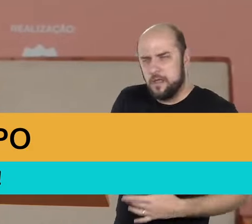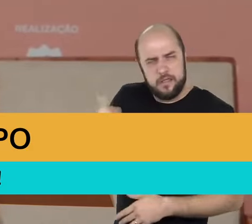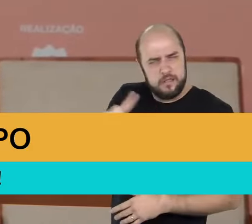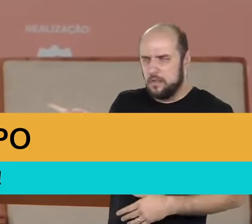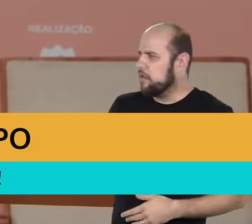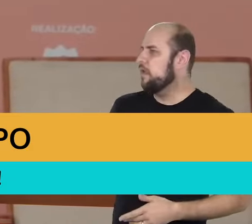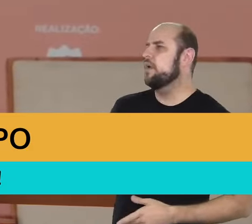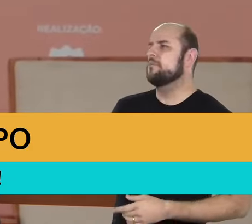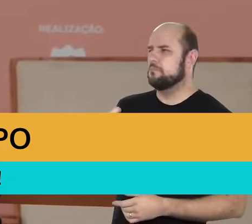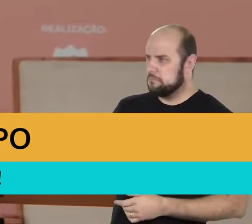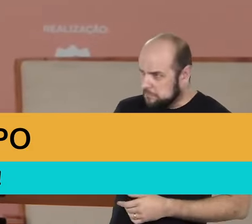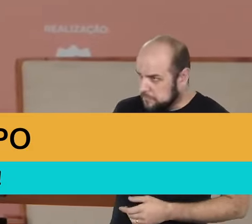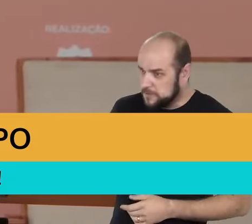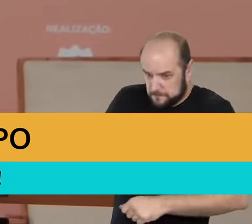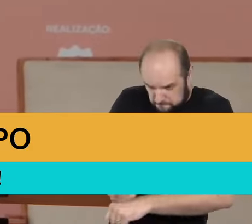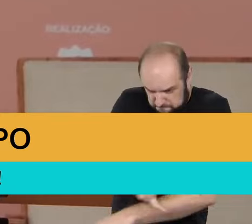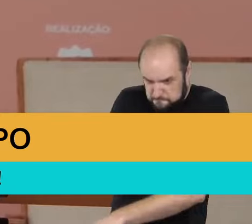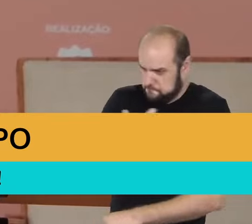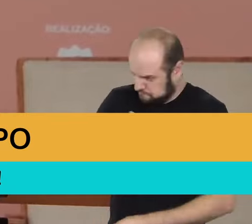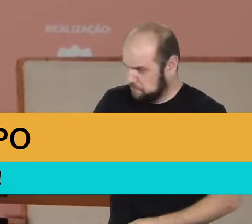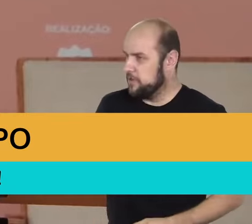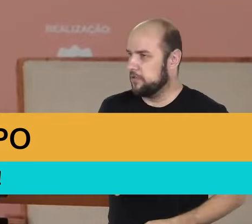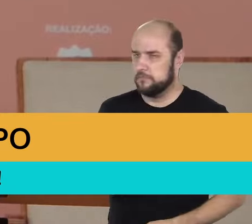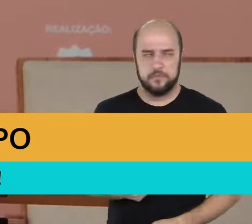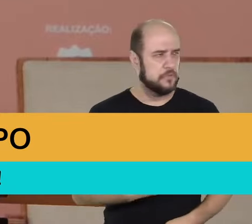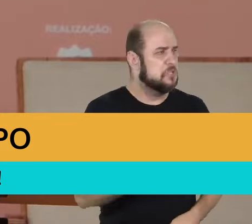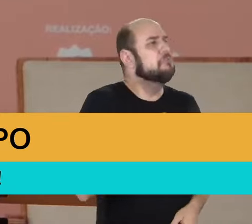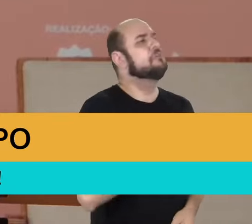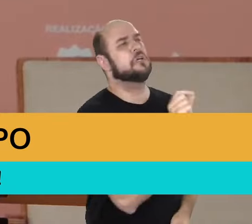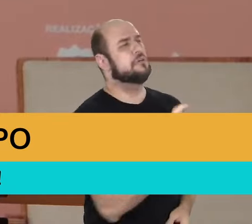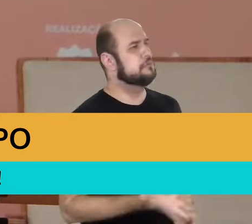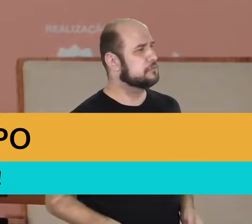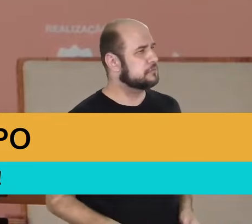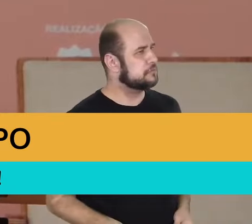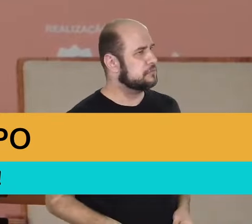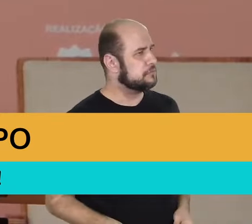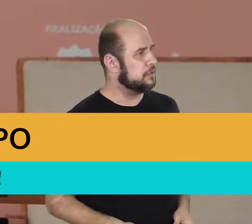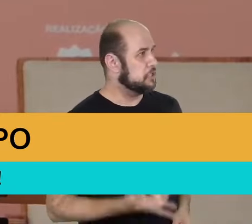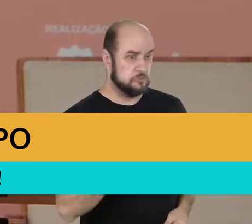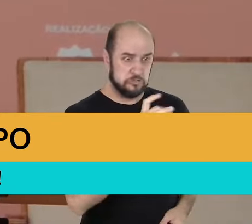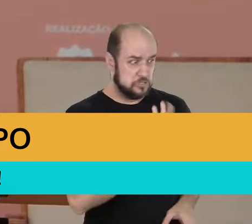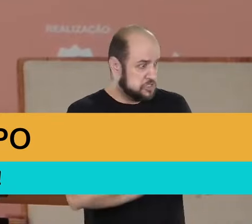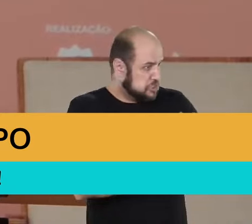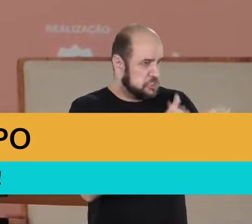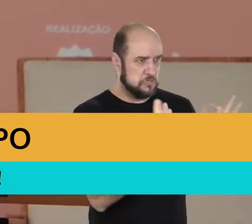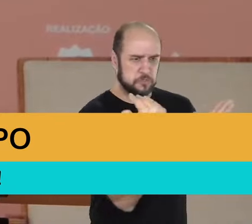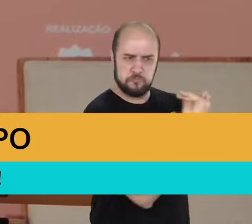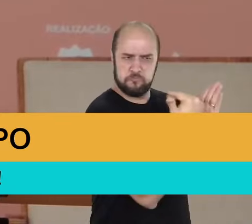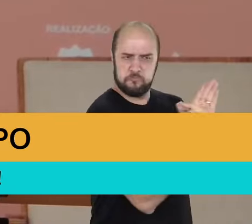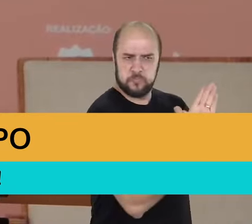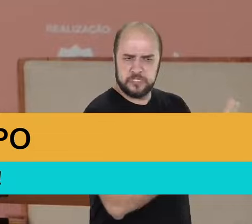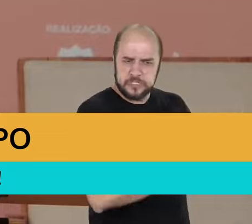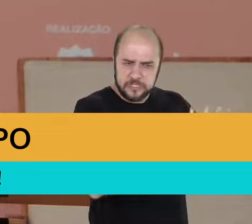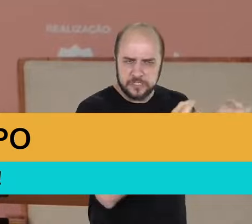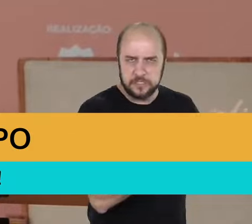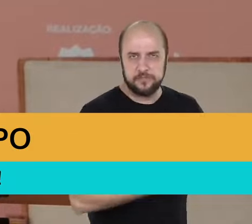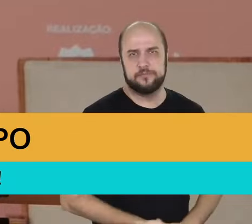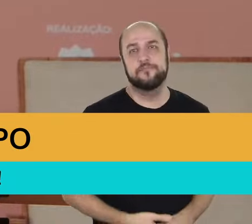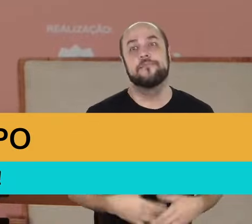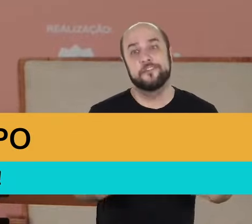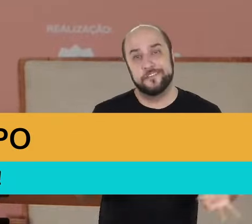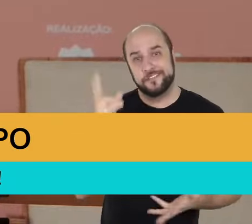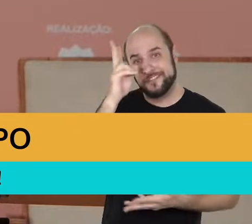assim, você tem que colocar emoção. É o que emoção, Cláudia? Eu coloquei, é assim que resolve, aqui, assim, assim. Por isso que reza a